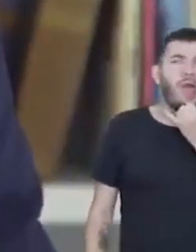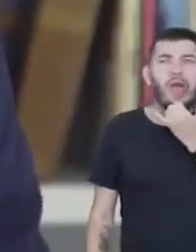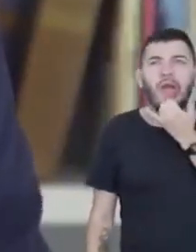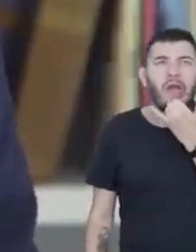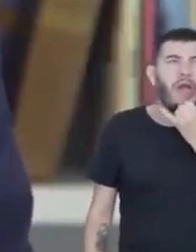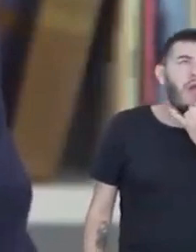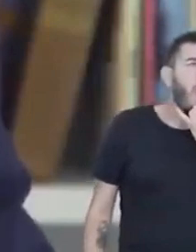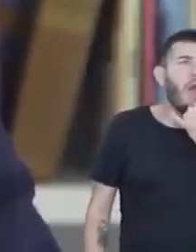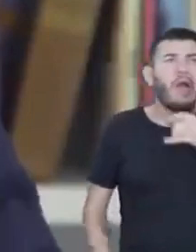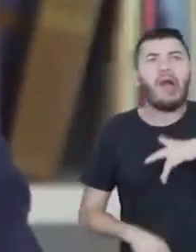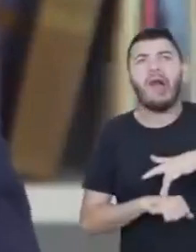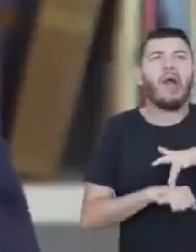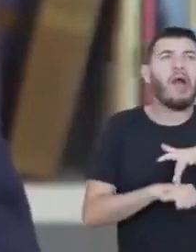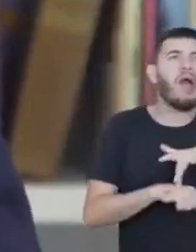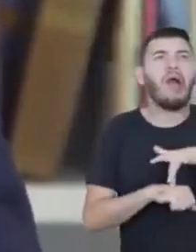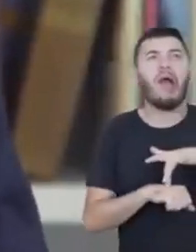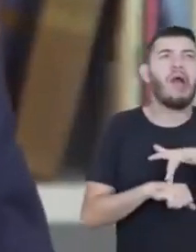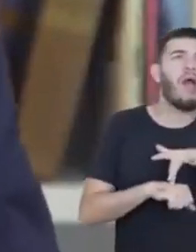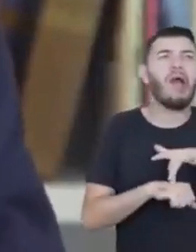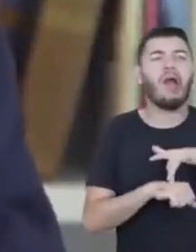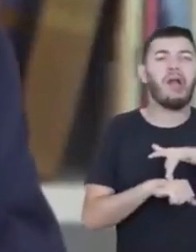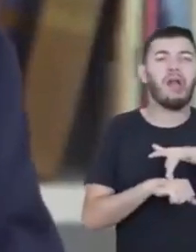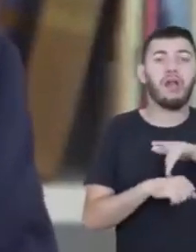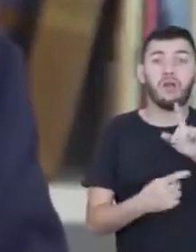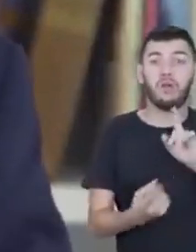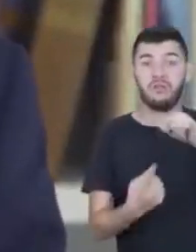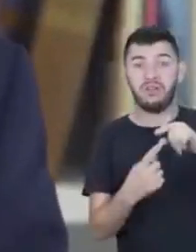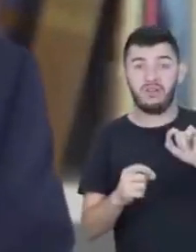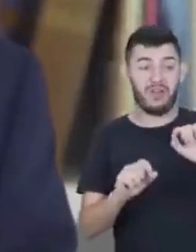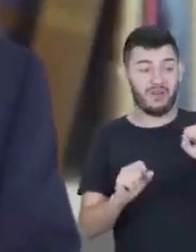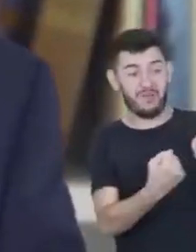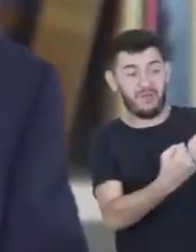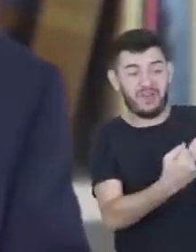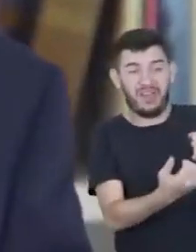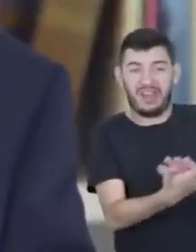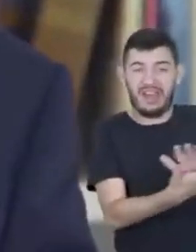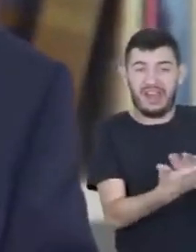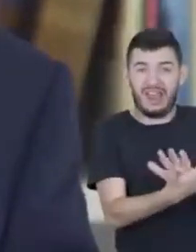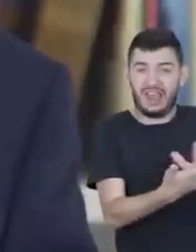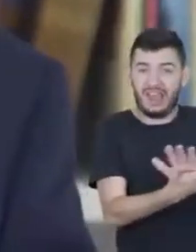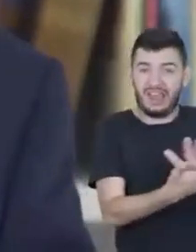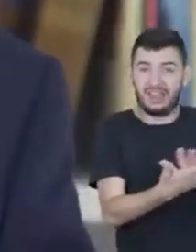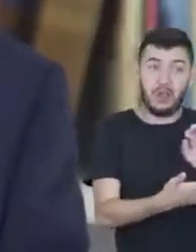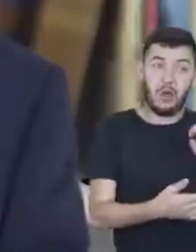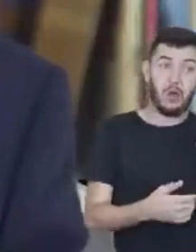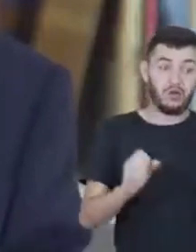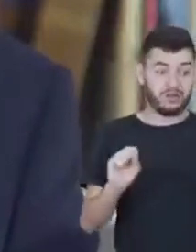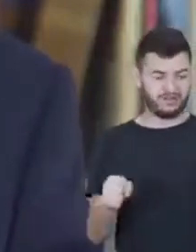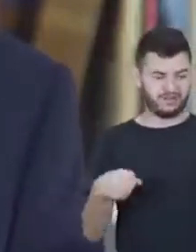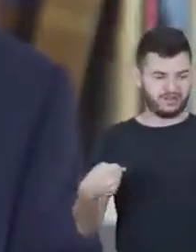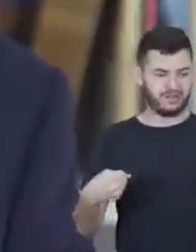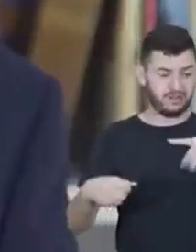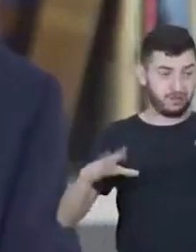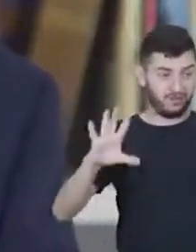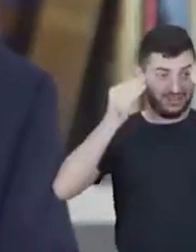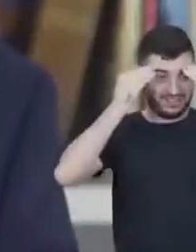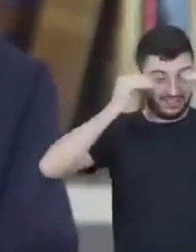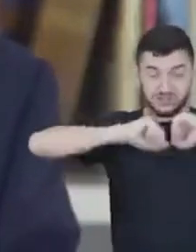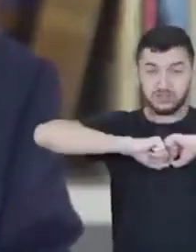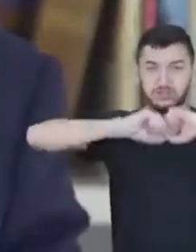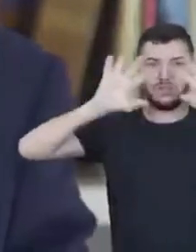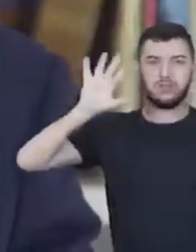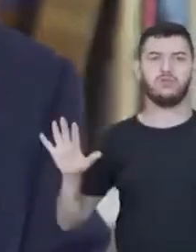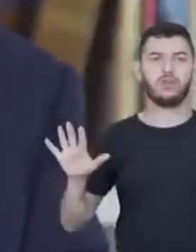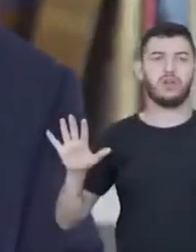deixe de apoiar e defender com toda minha convicção a volta de